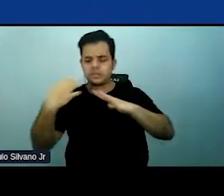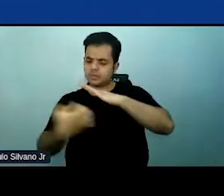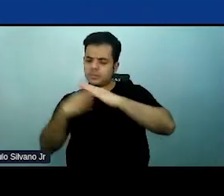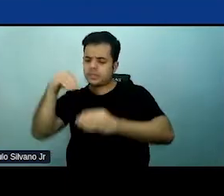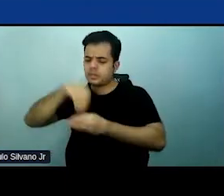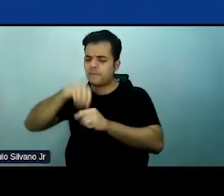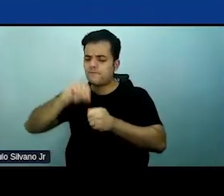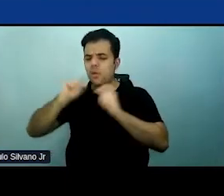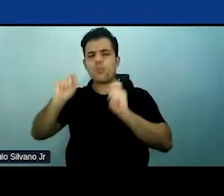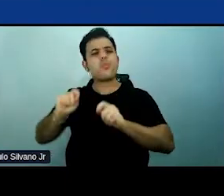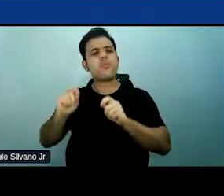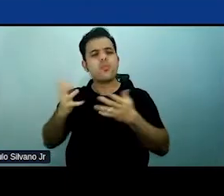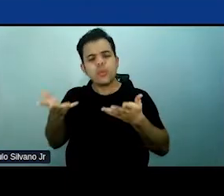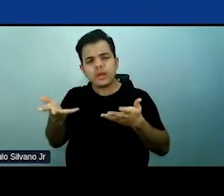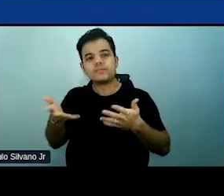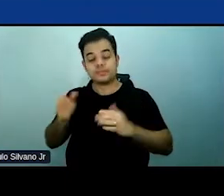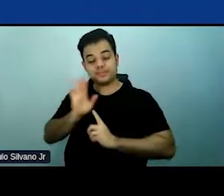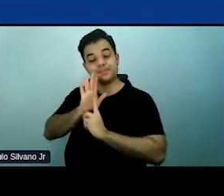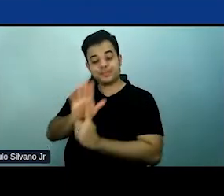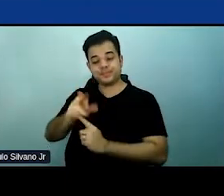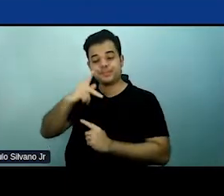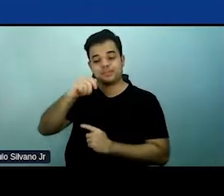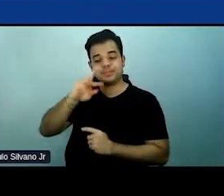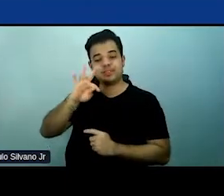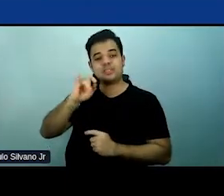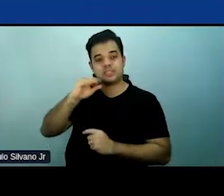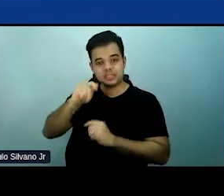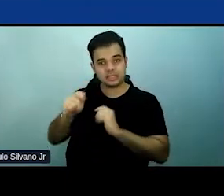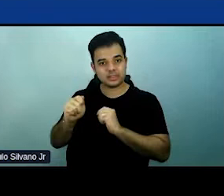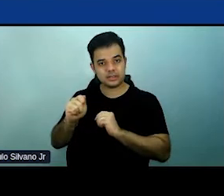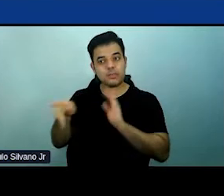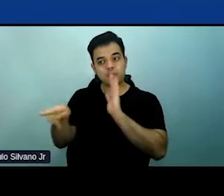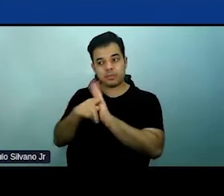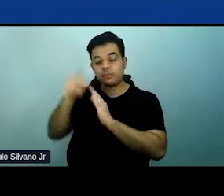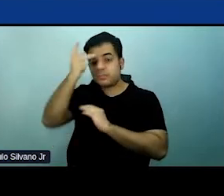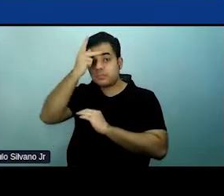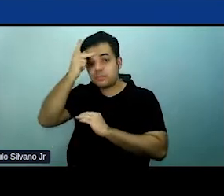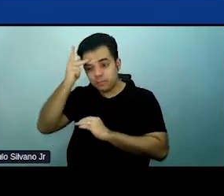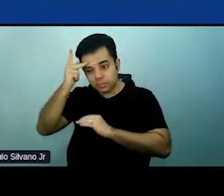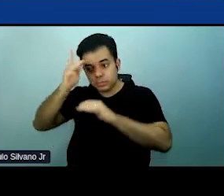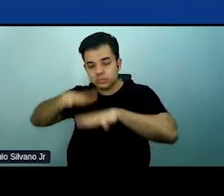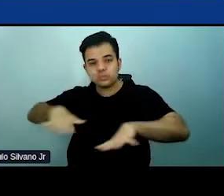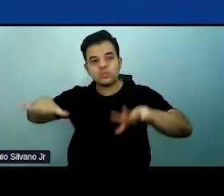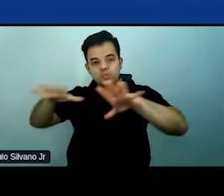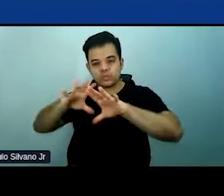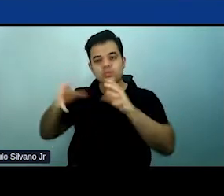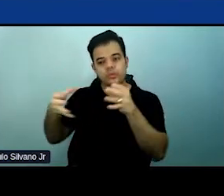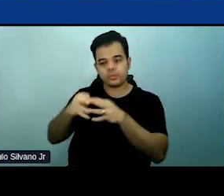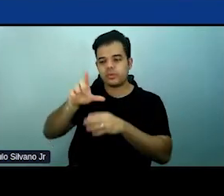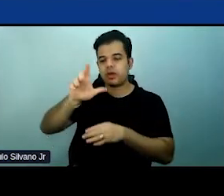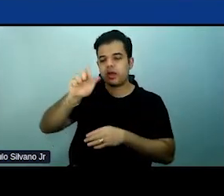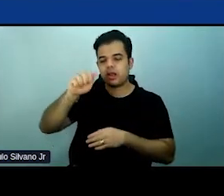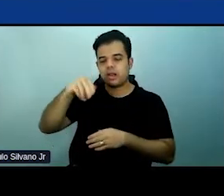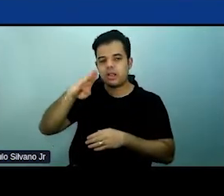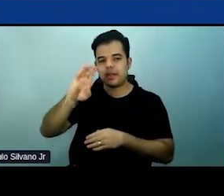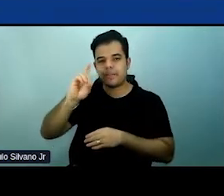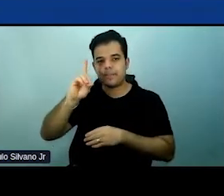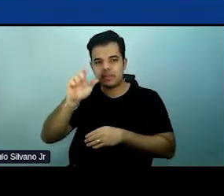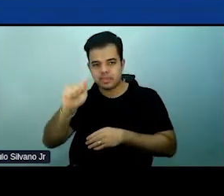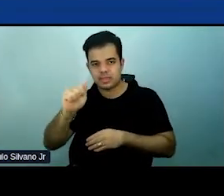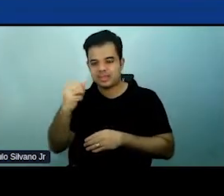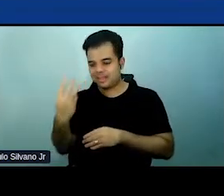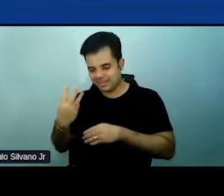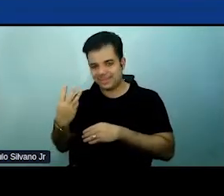Então, apresentando, eu sou a Patrícia, sou da área de pessoas e cultura da Lambda 3. Temos a Wanda